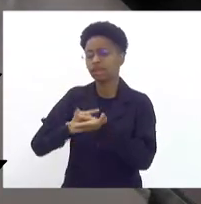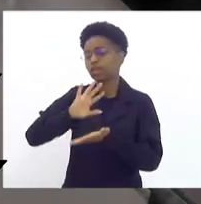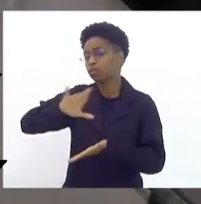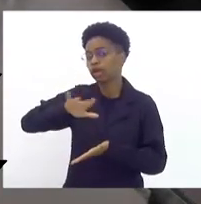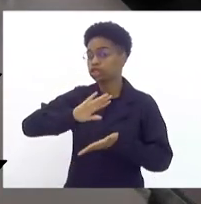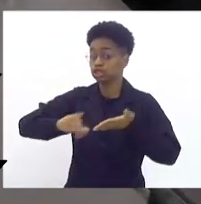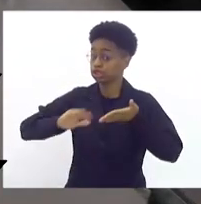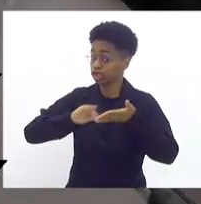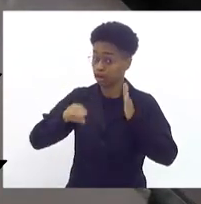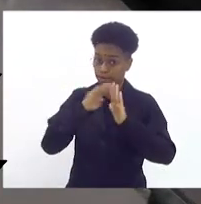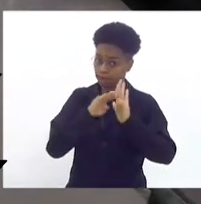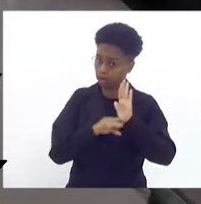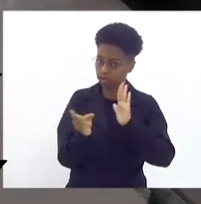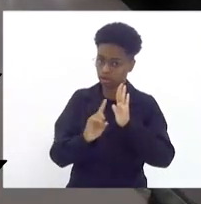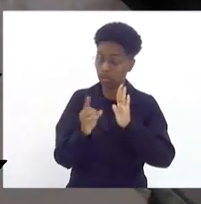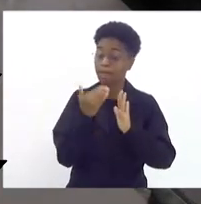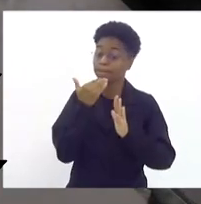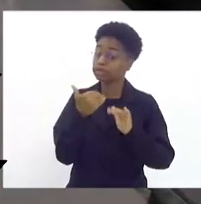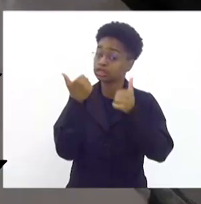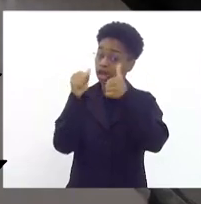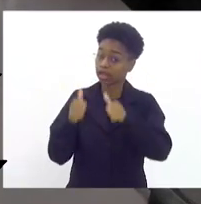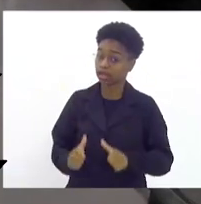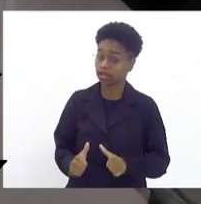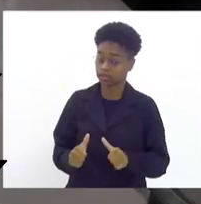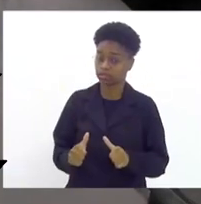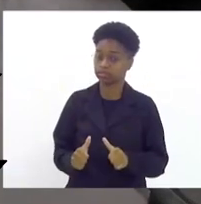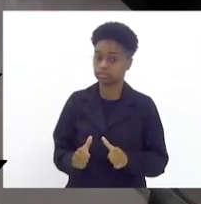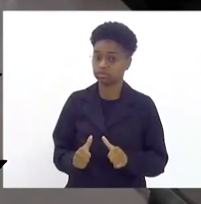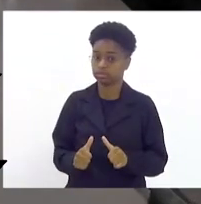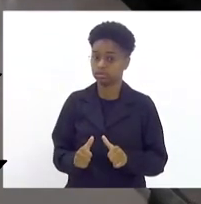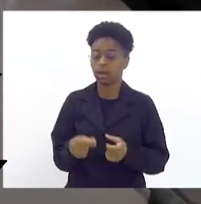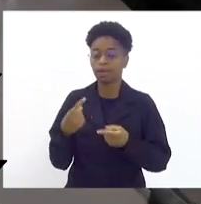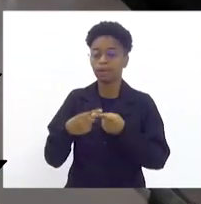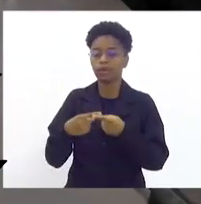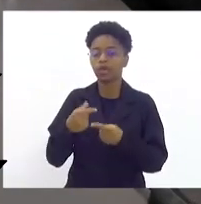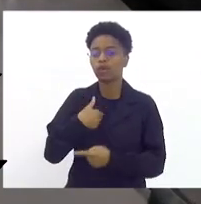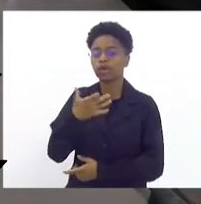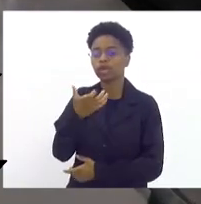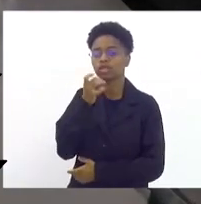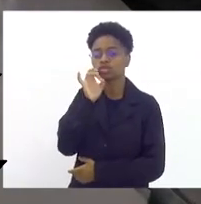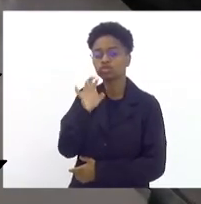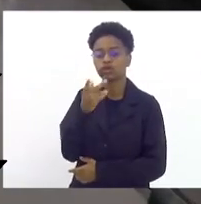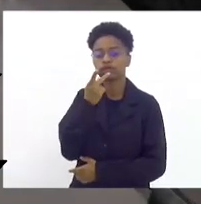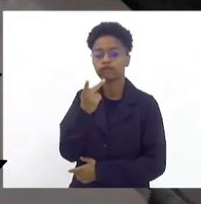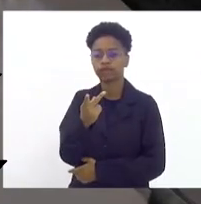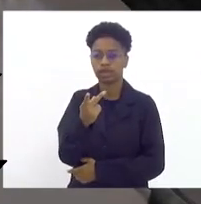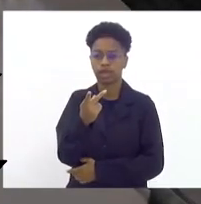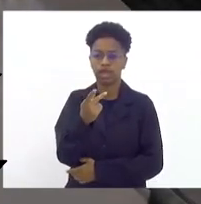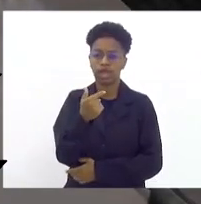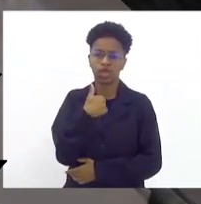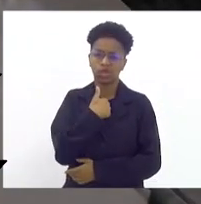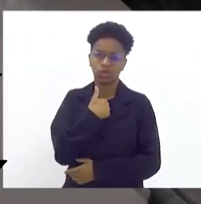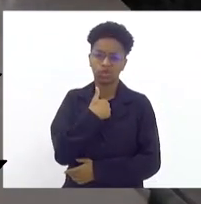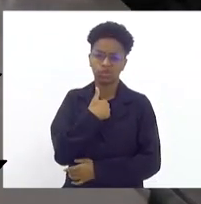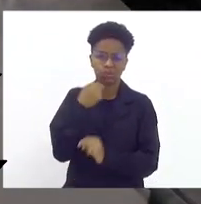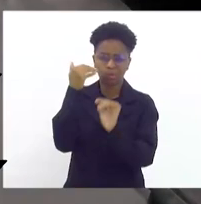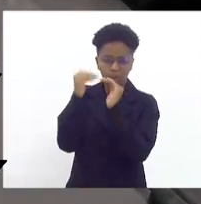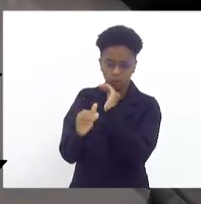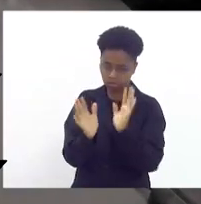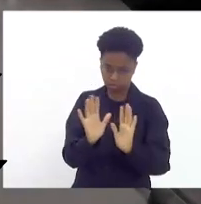de pauta, presidente. Não, São pedidos de vista. Pedido de vistas, é. Eu só queria pontuar, não vou fazer nenhuma